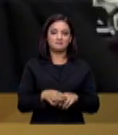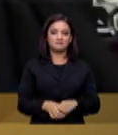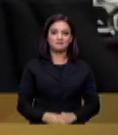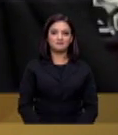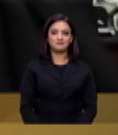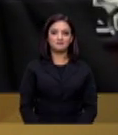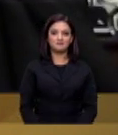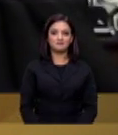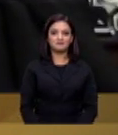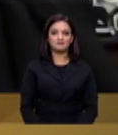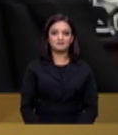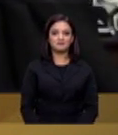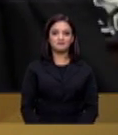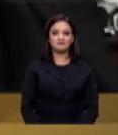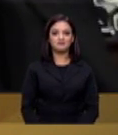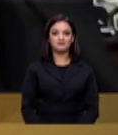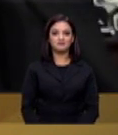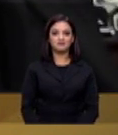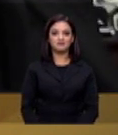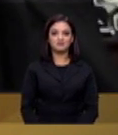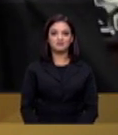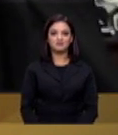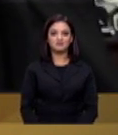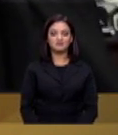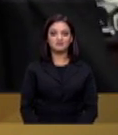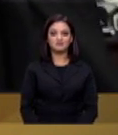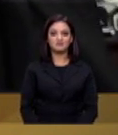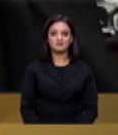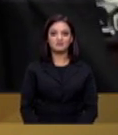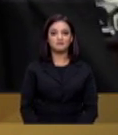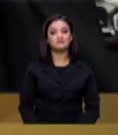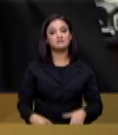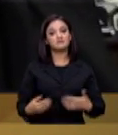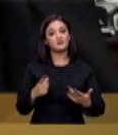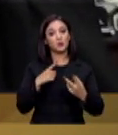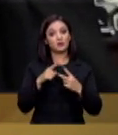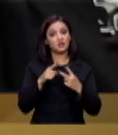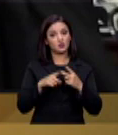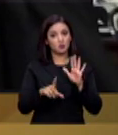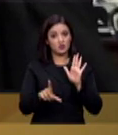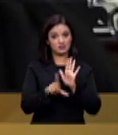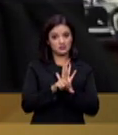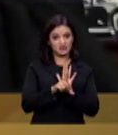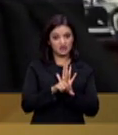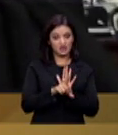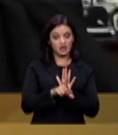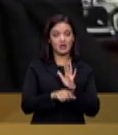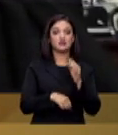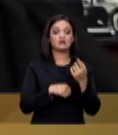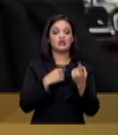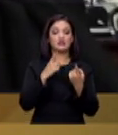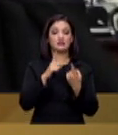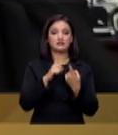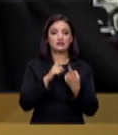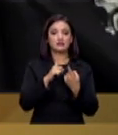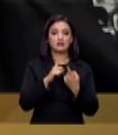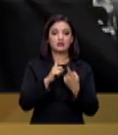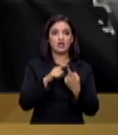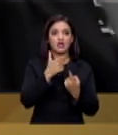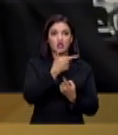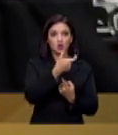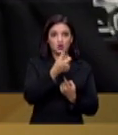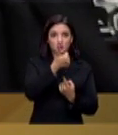Mas temos duas leis, né? A Lei Complementar 559, tudo indica foi...